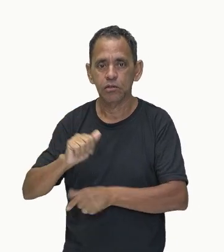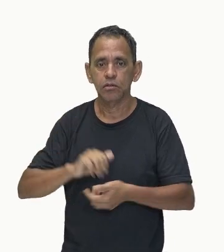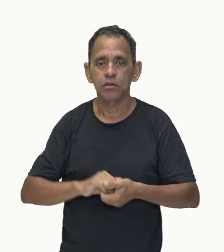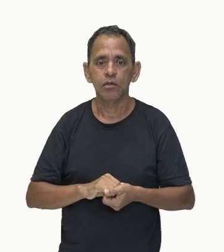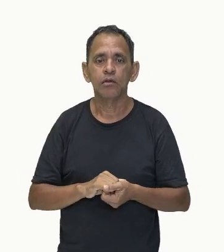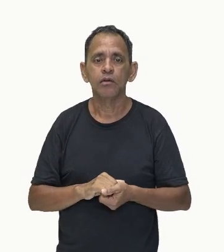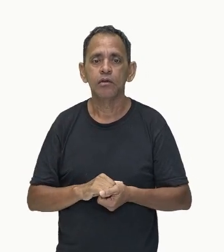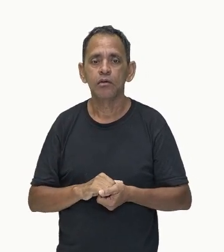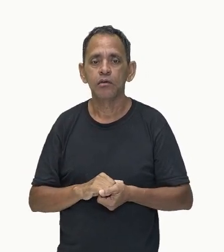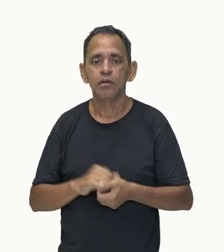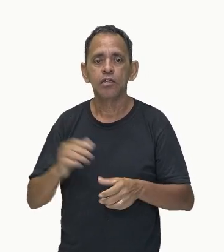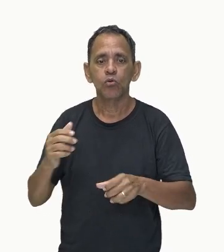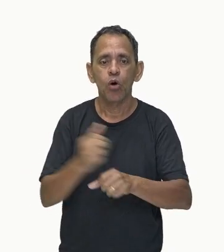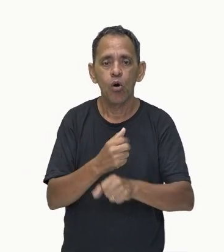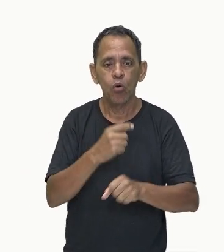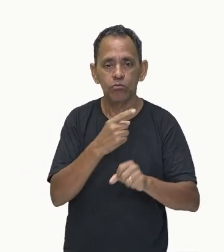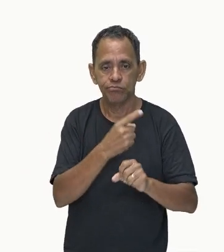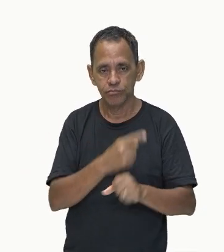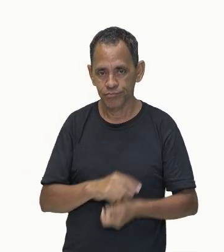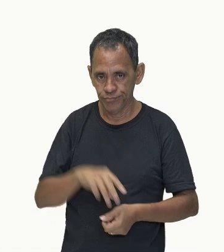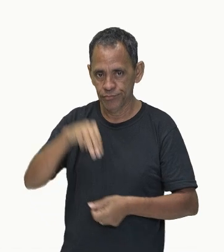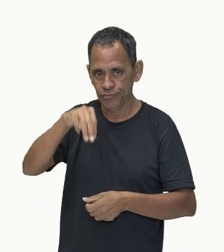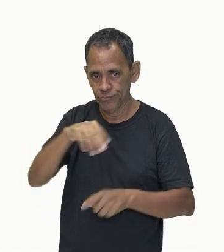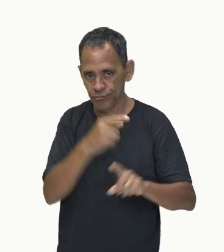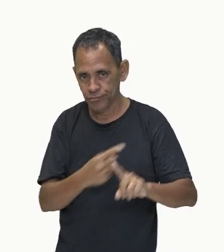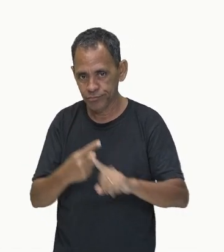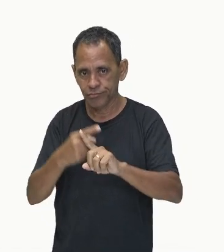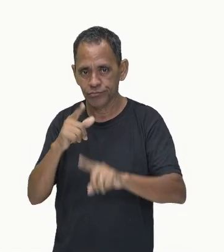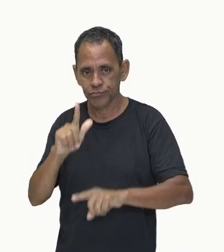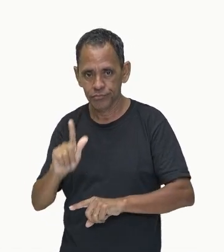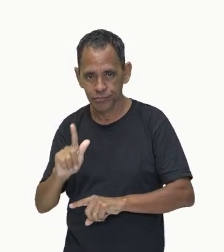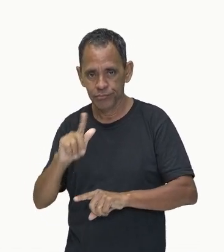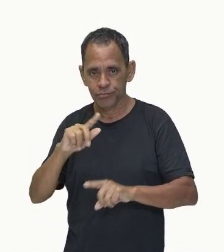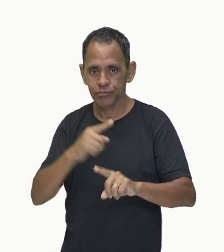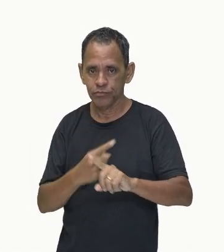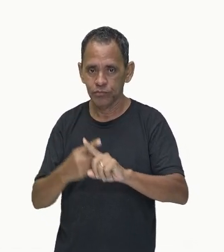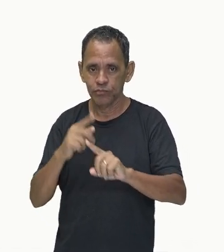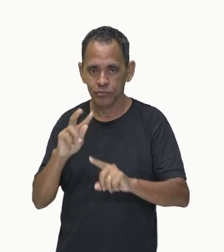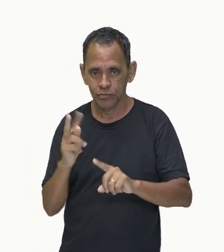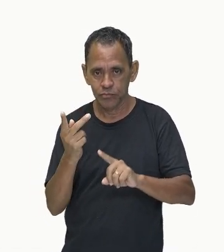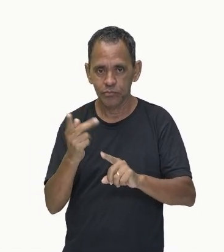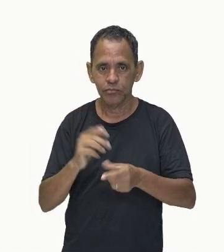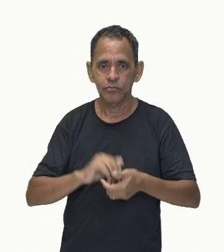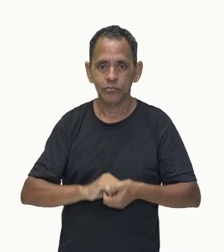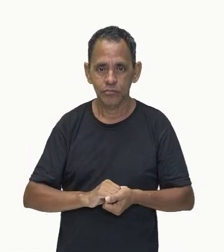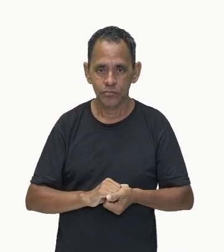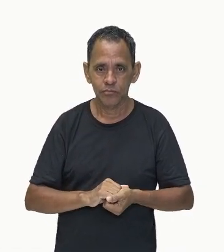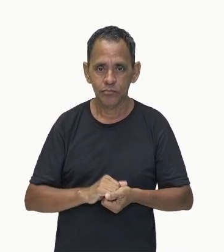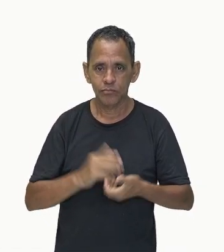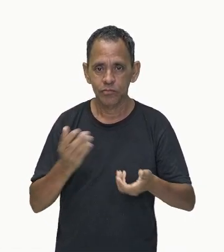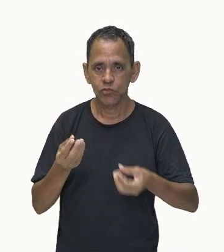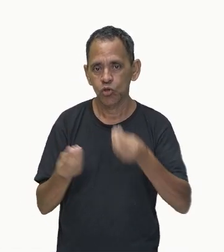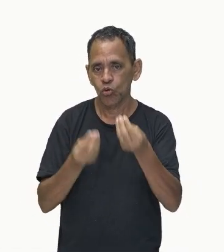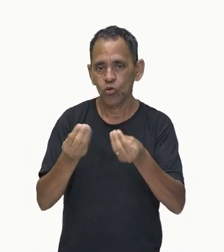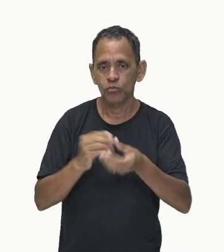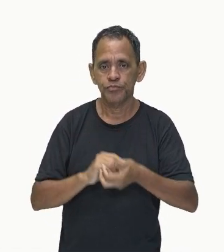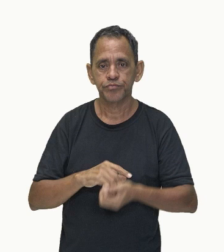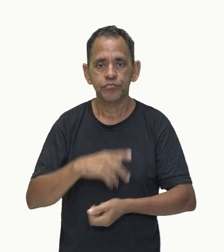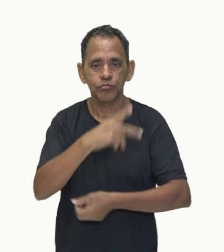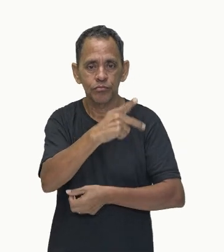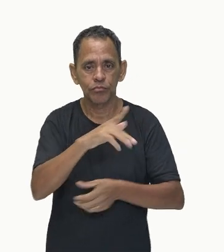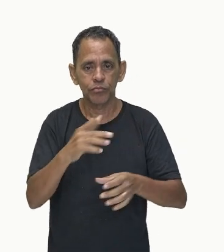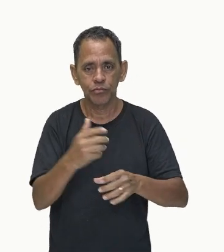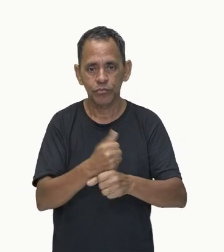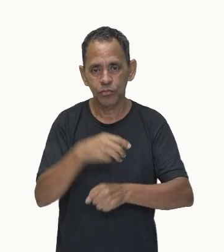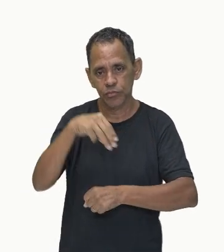aceleração gravitacional. Se eu colocar esse valor no lugar do P, então o nosso trabalho da força-peso, quando eu tiver